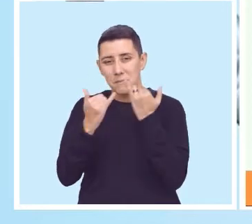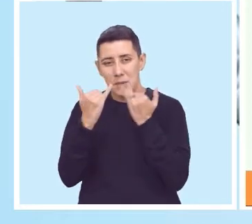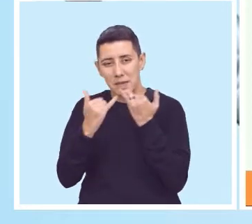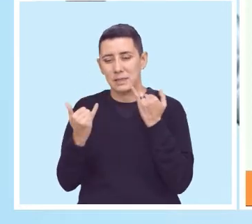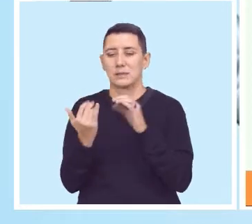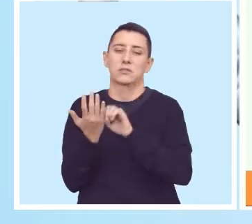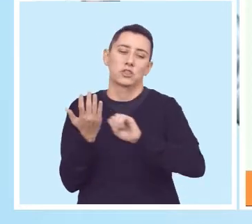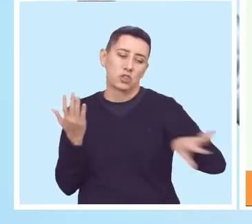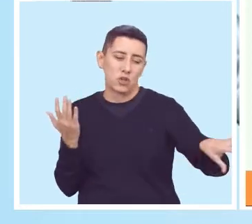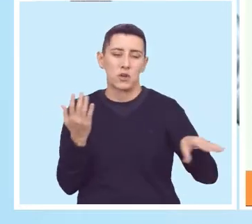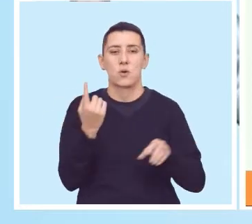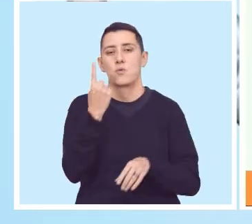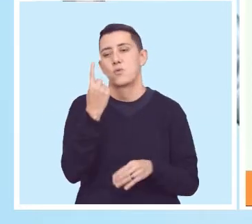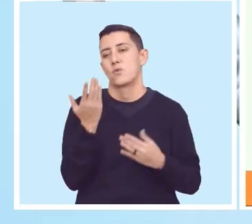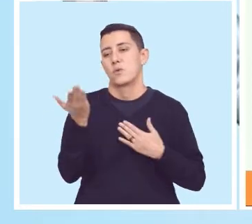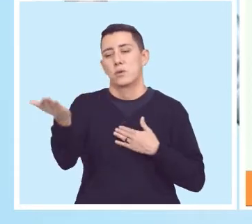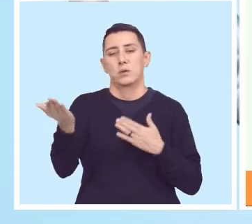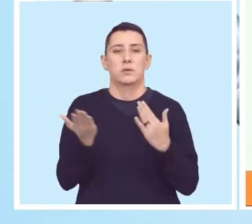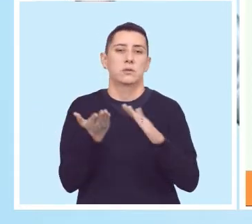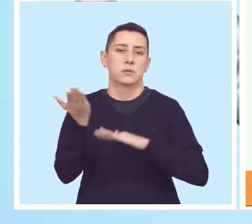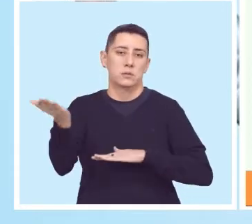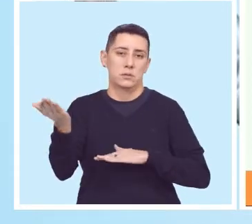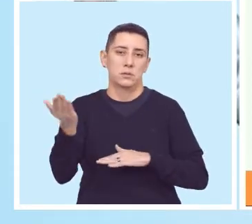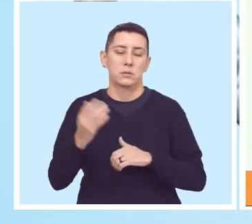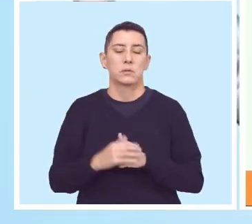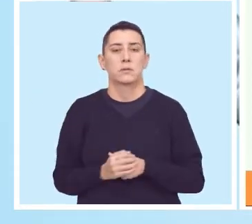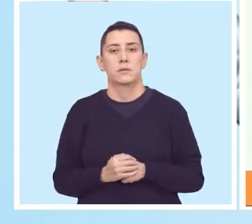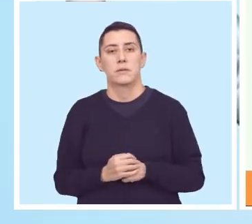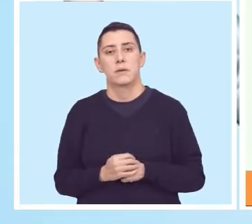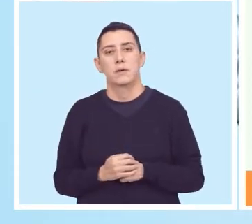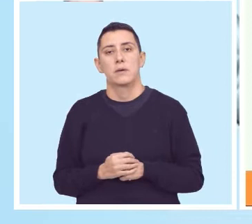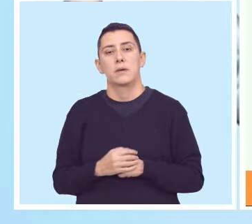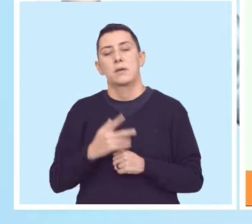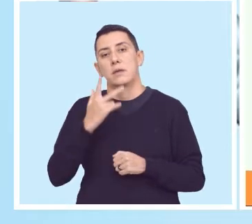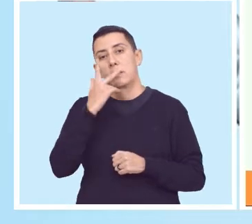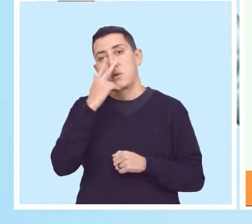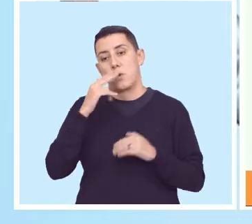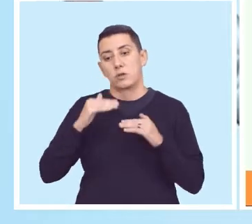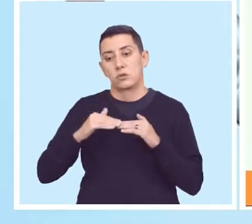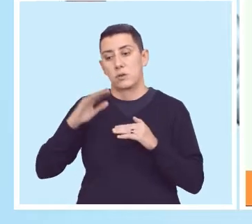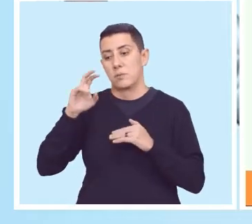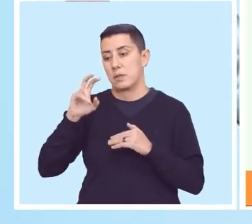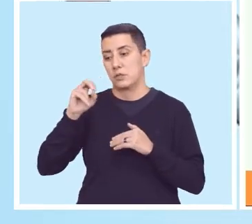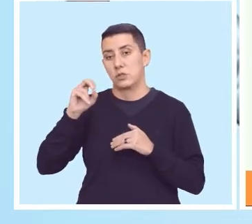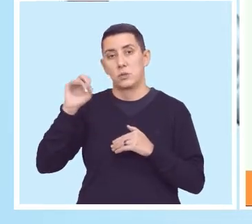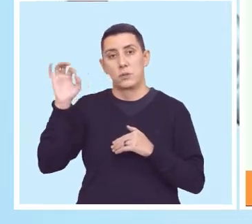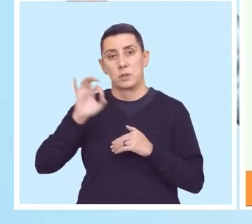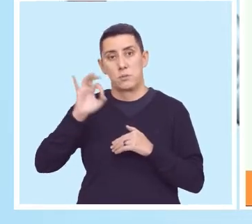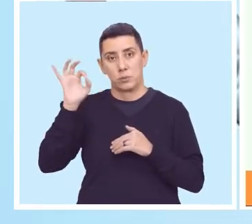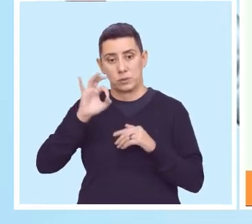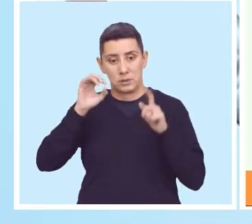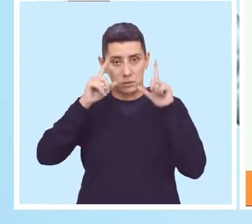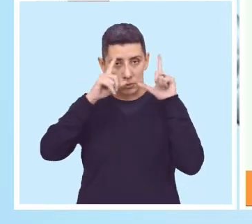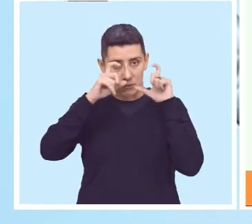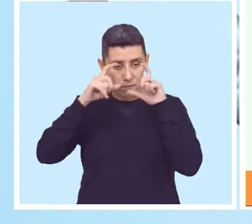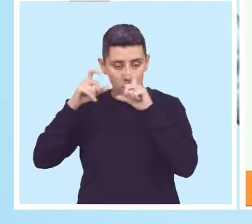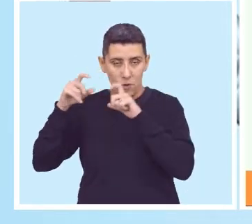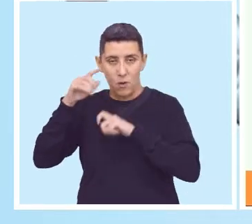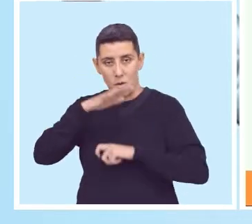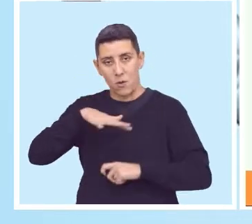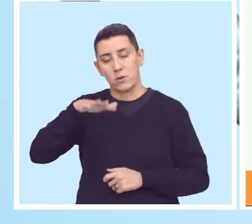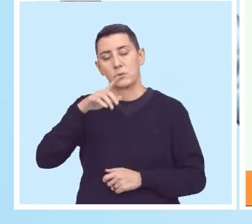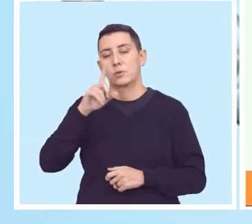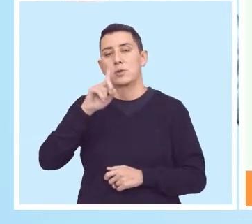que mais de 50% daquelas imagens não vão ser levadas para dentro